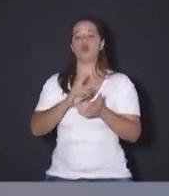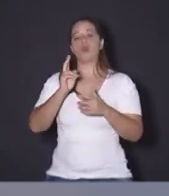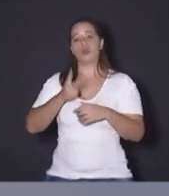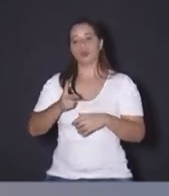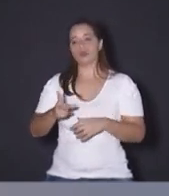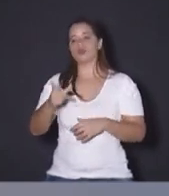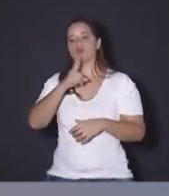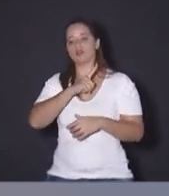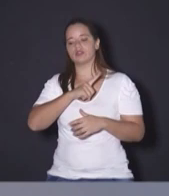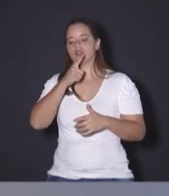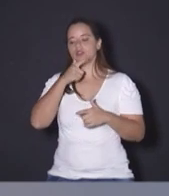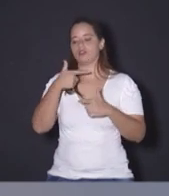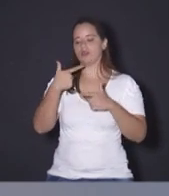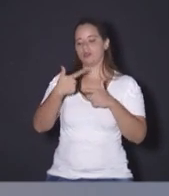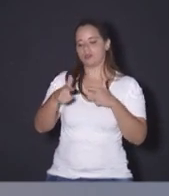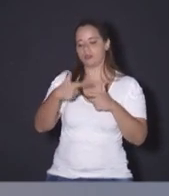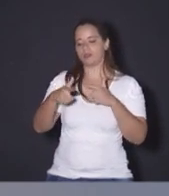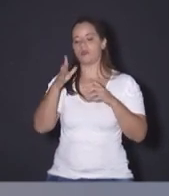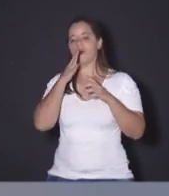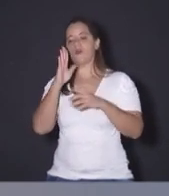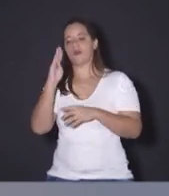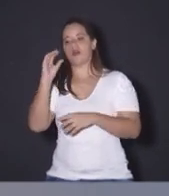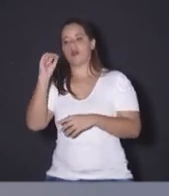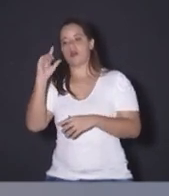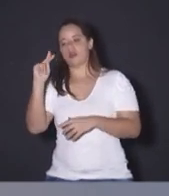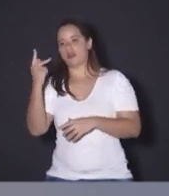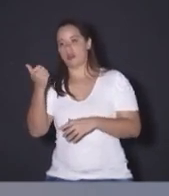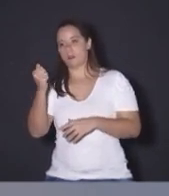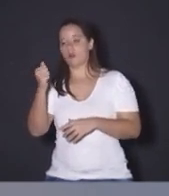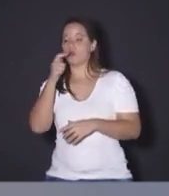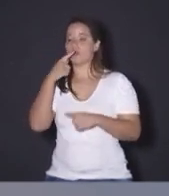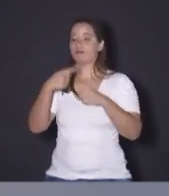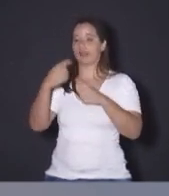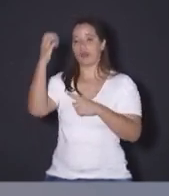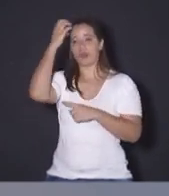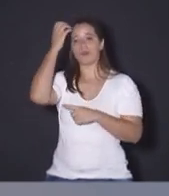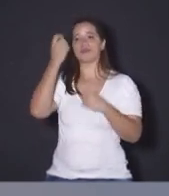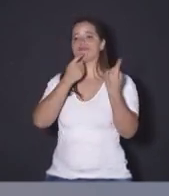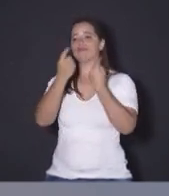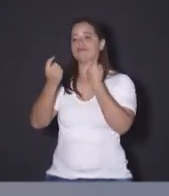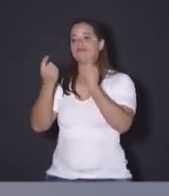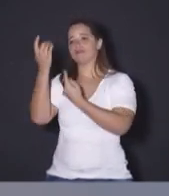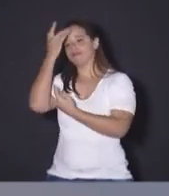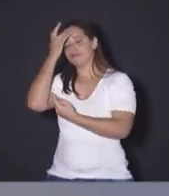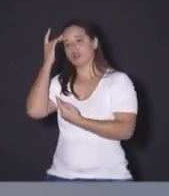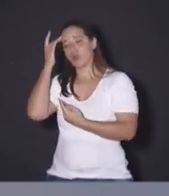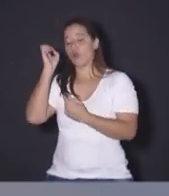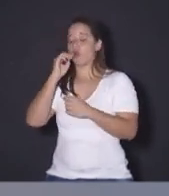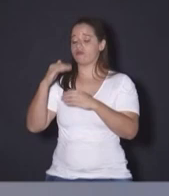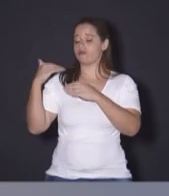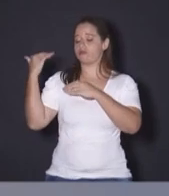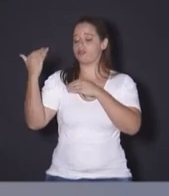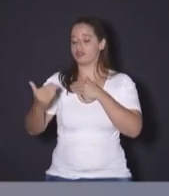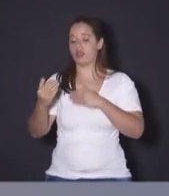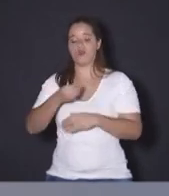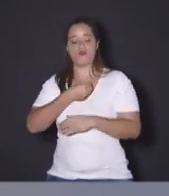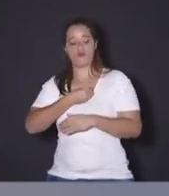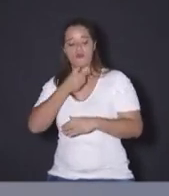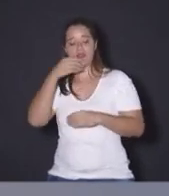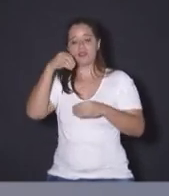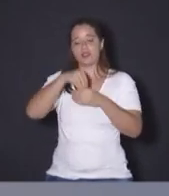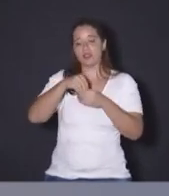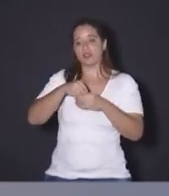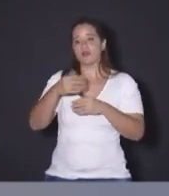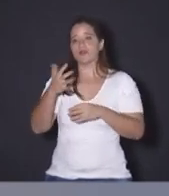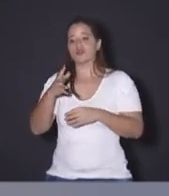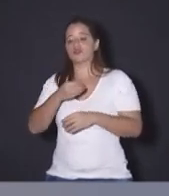problema da bolha porque a olha é culpa de cada cidadão ou você tentar sair da sua bolha ou vai viver dentro dela pelo menos